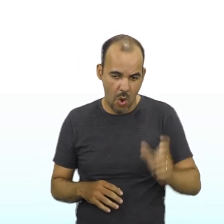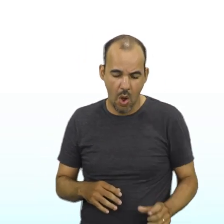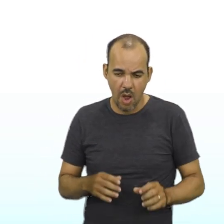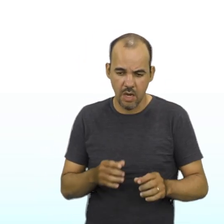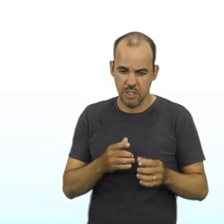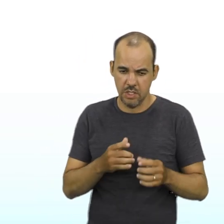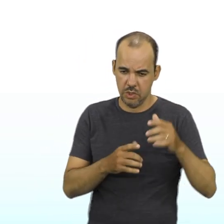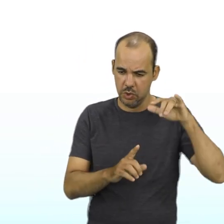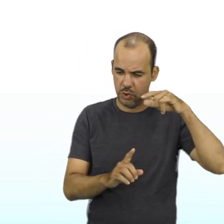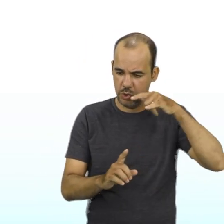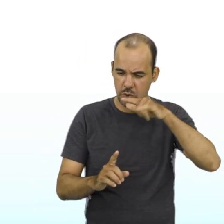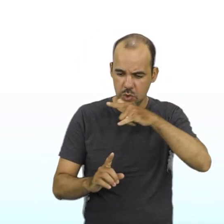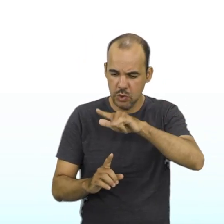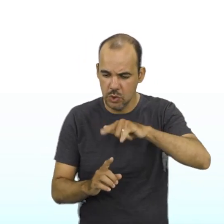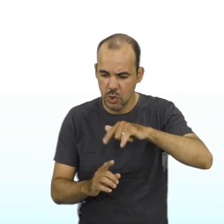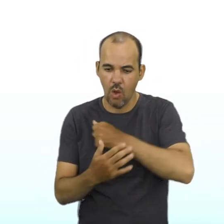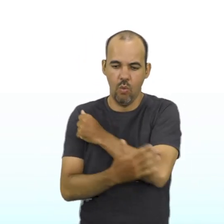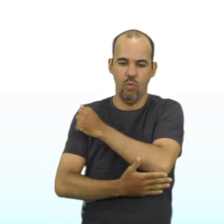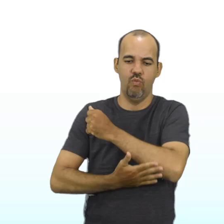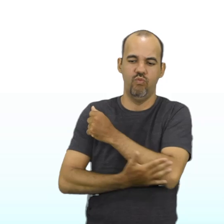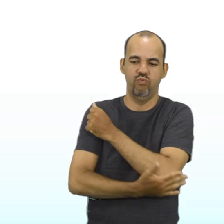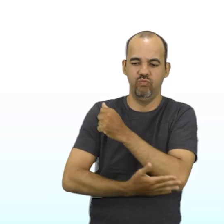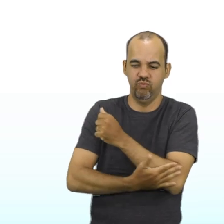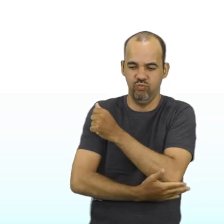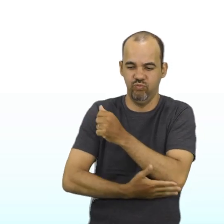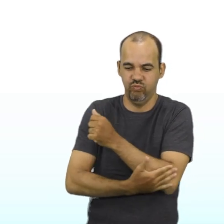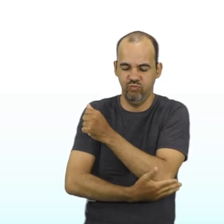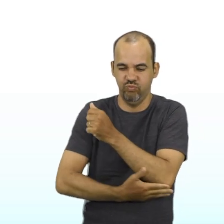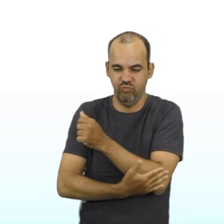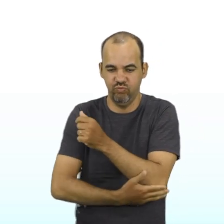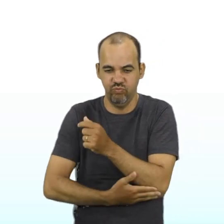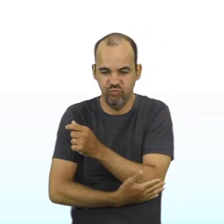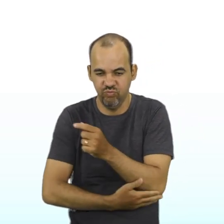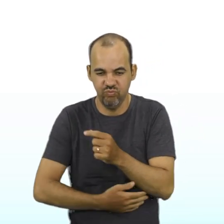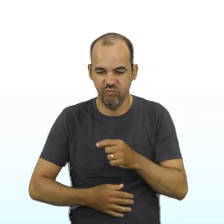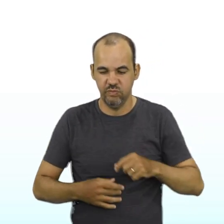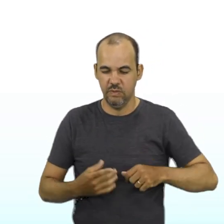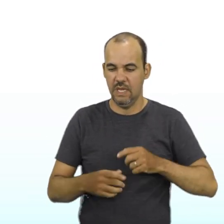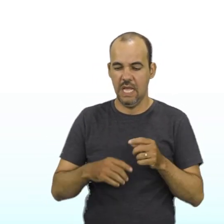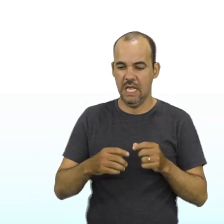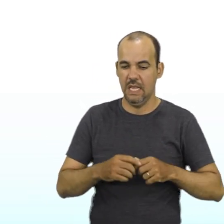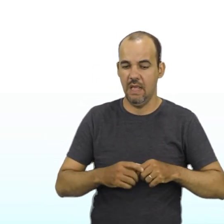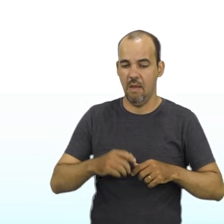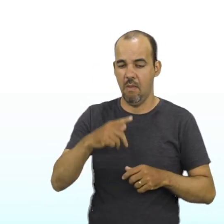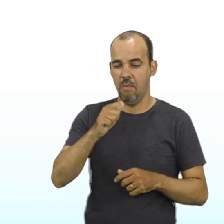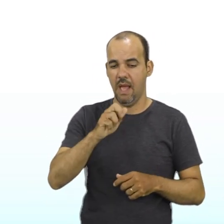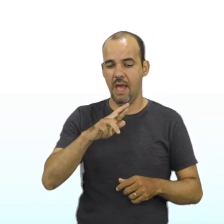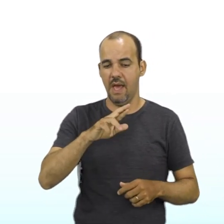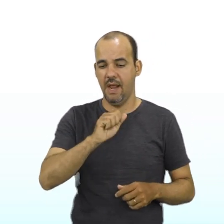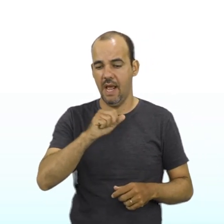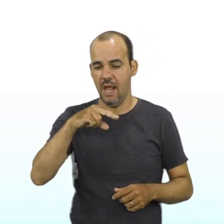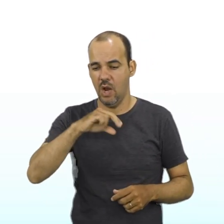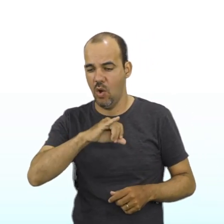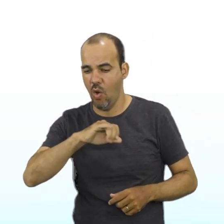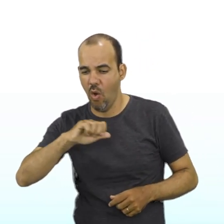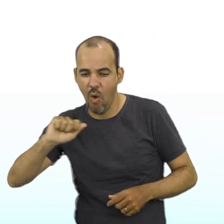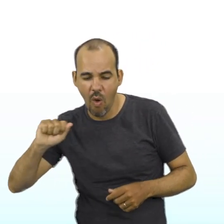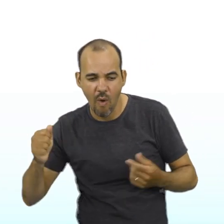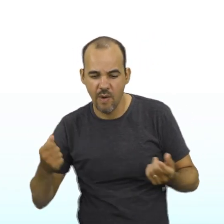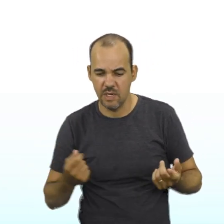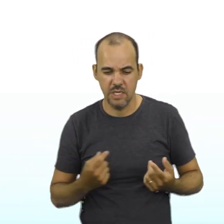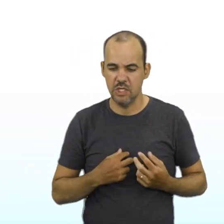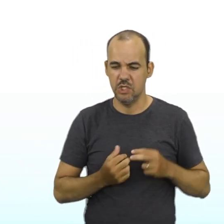Às vezes é um pouco paranoico, não admite questionamentos, não quer que ninguém ocupe seu espaço,